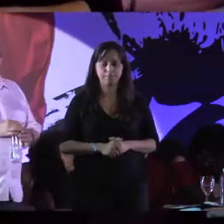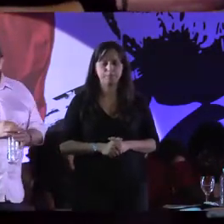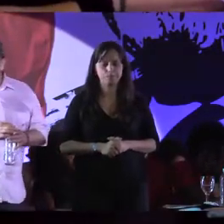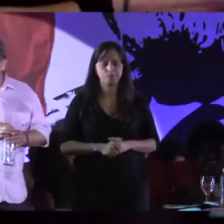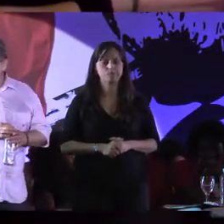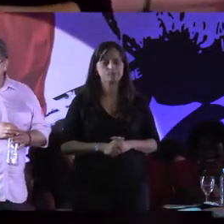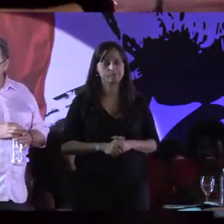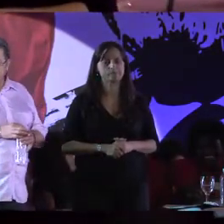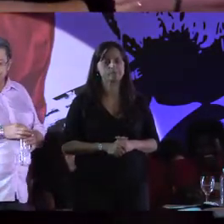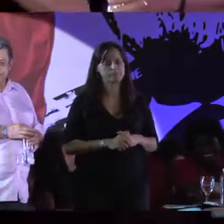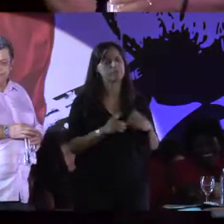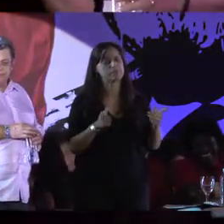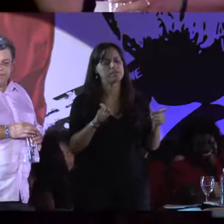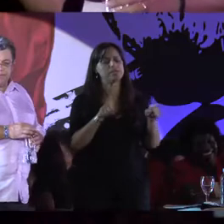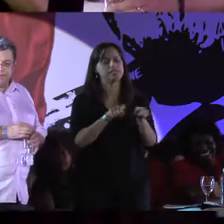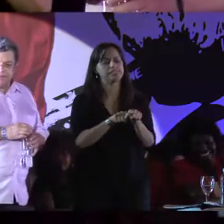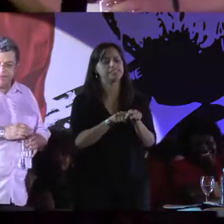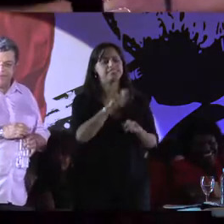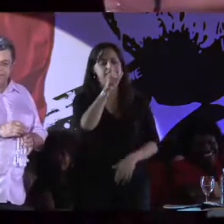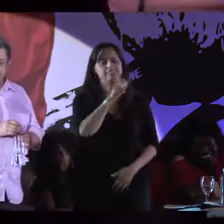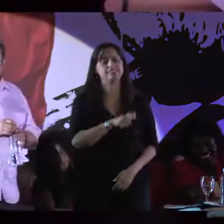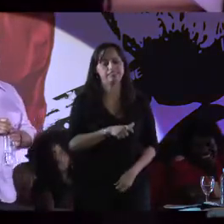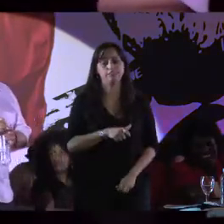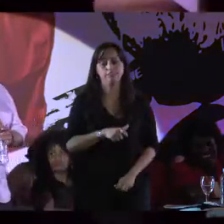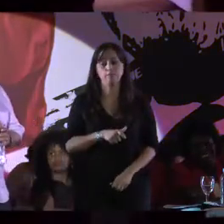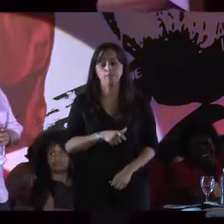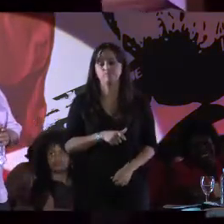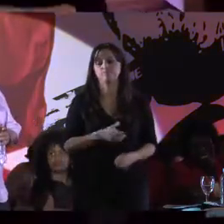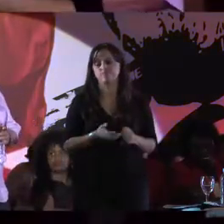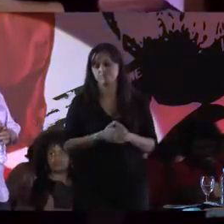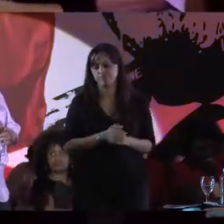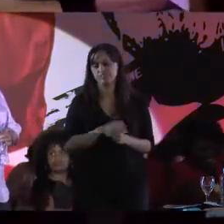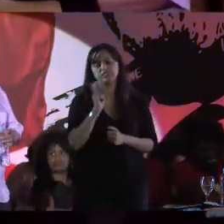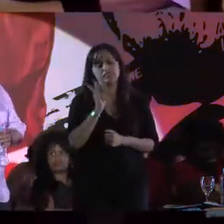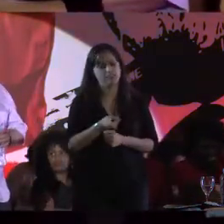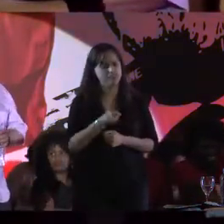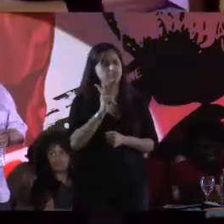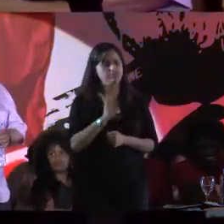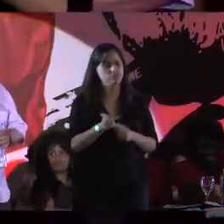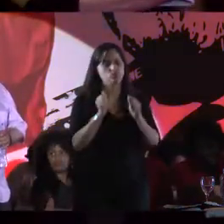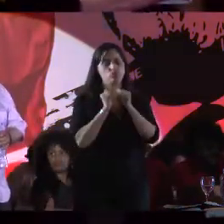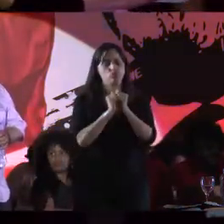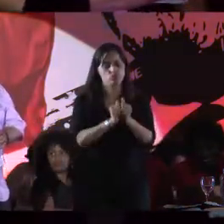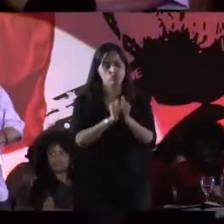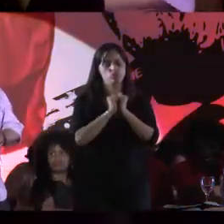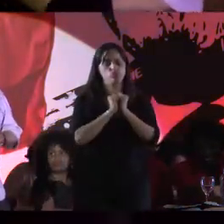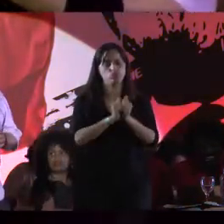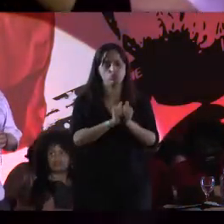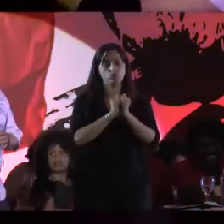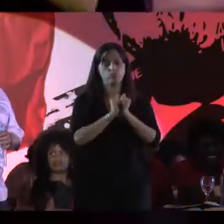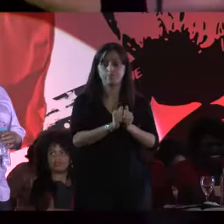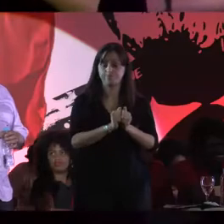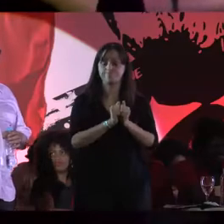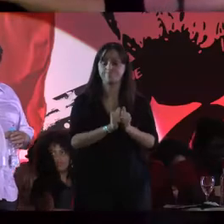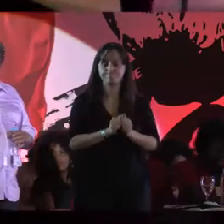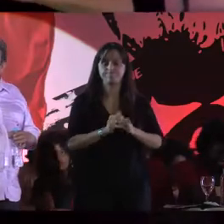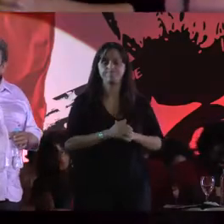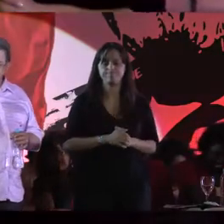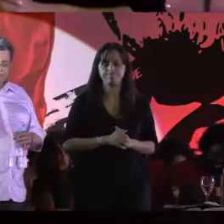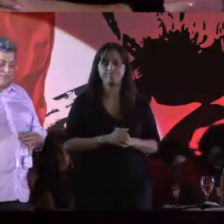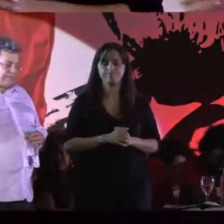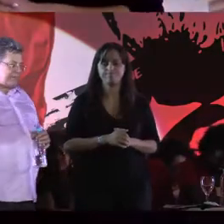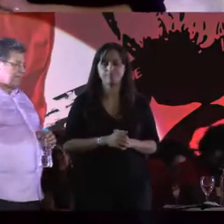que já tem algumas atividades, que está sempre junto com a gente, é o nosso companheiro